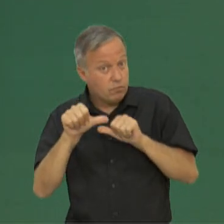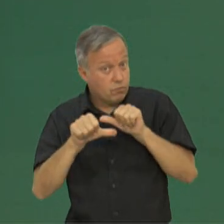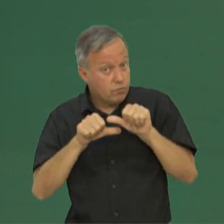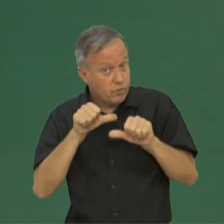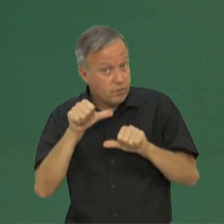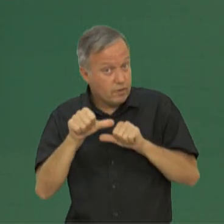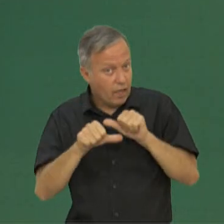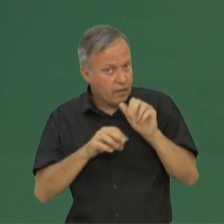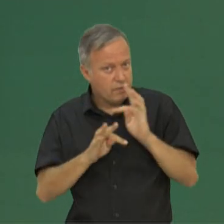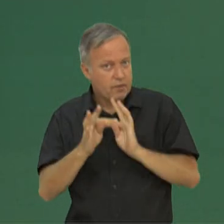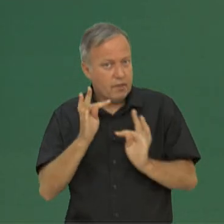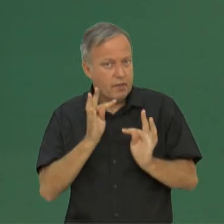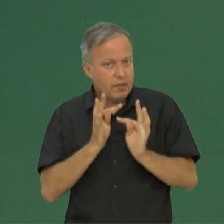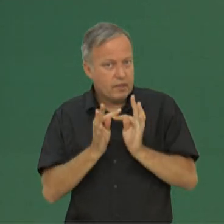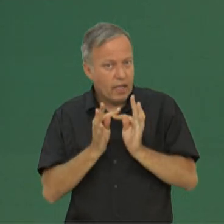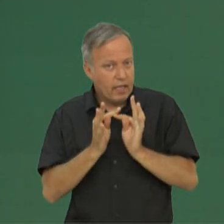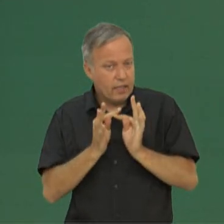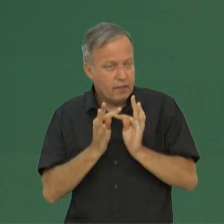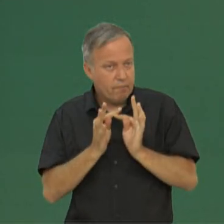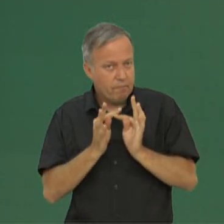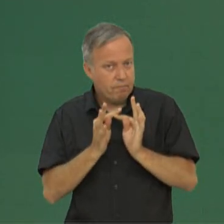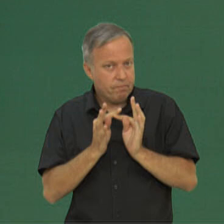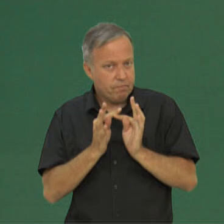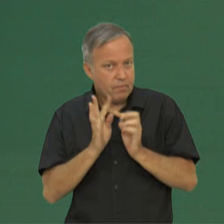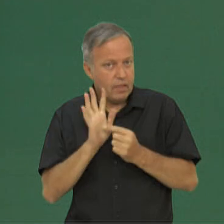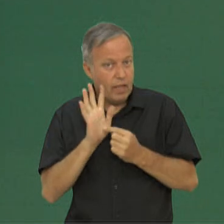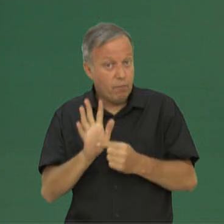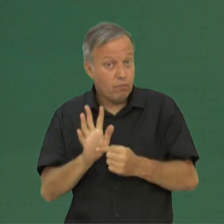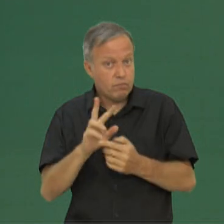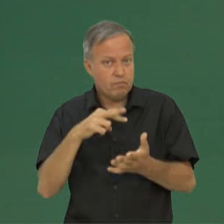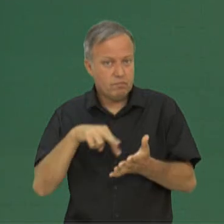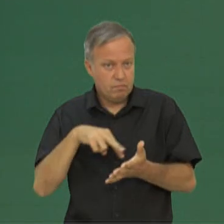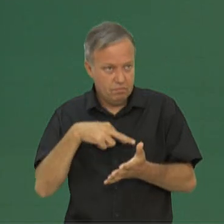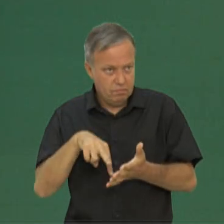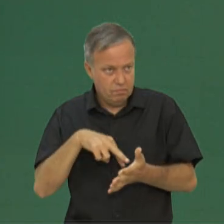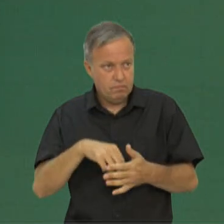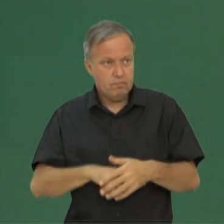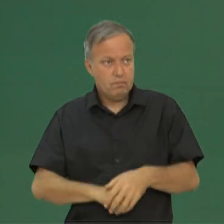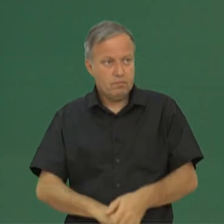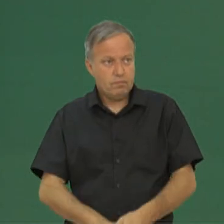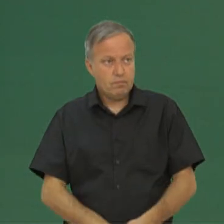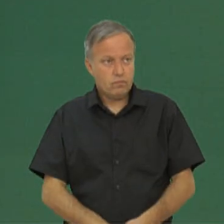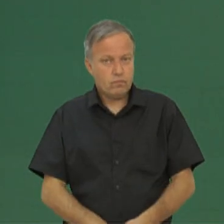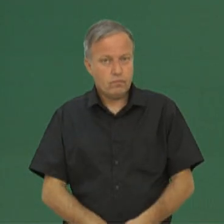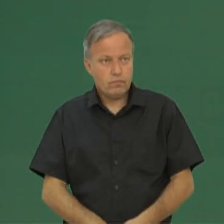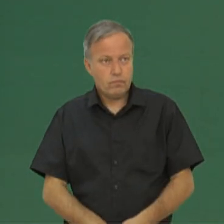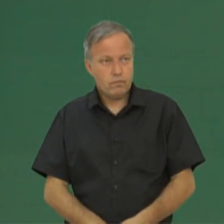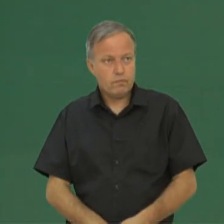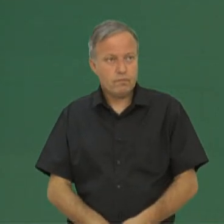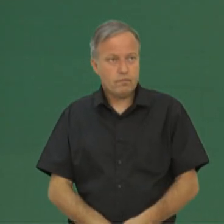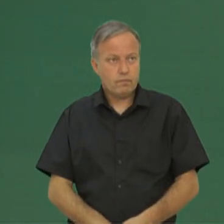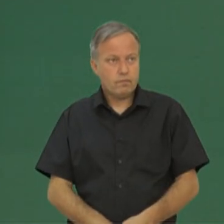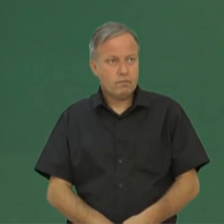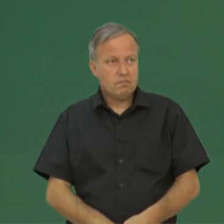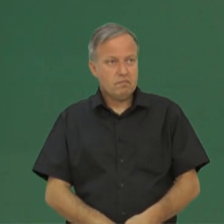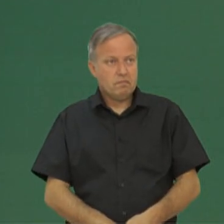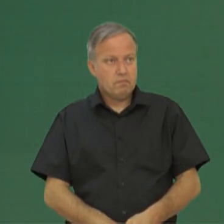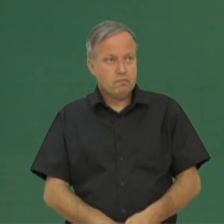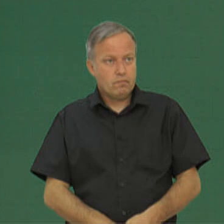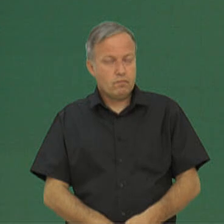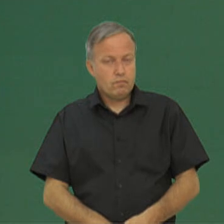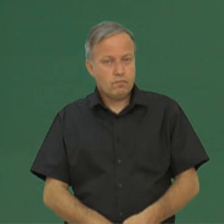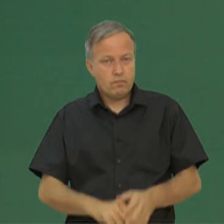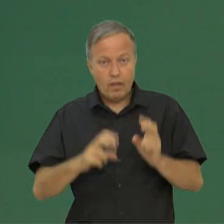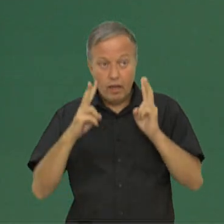no que diz respeito ao formato de apresentação de dança. Certo? Vamos em frente?